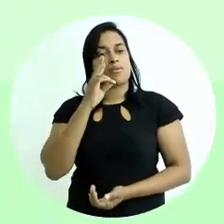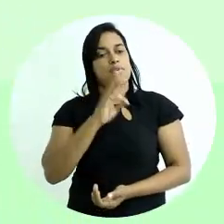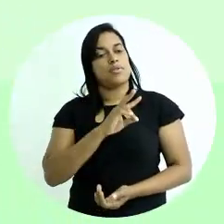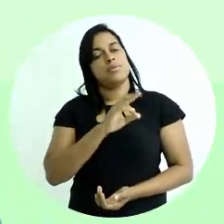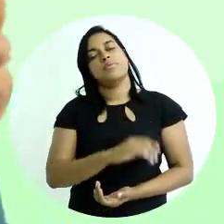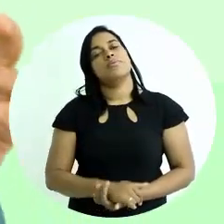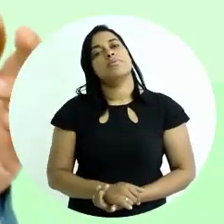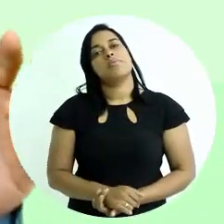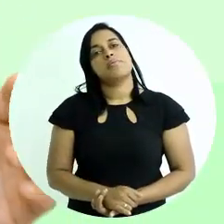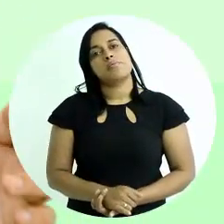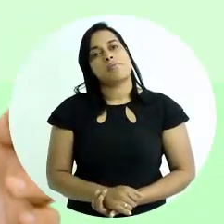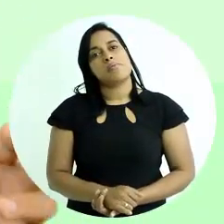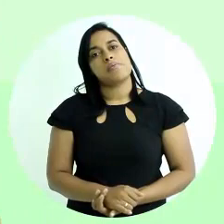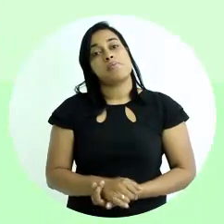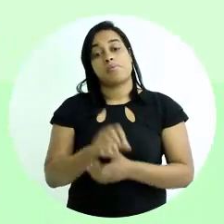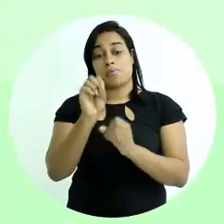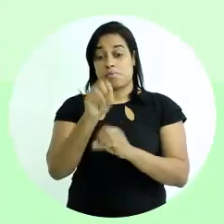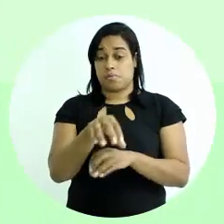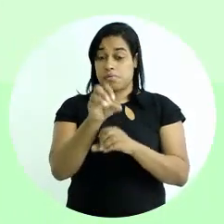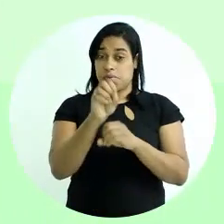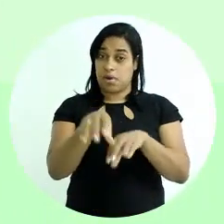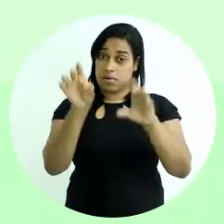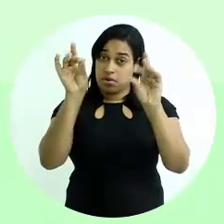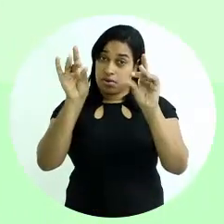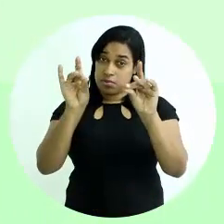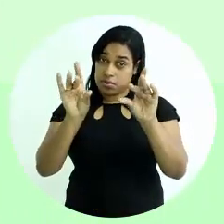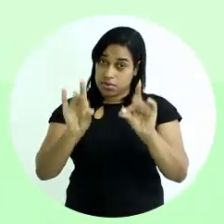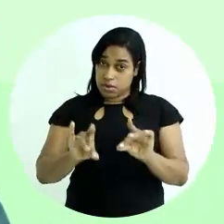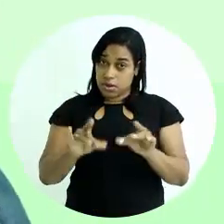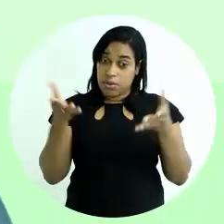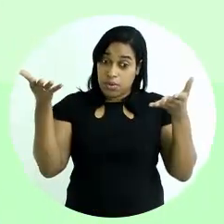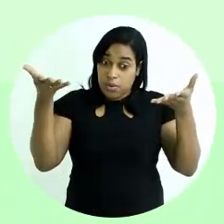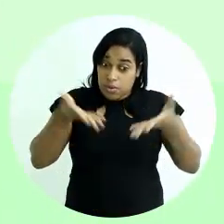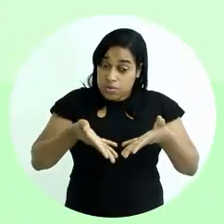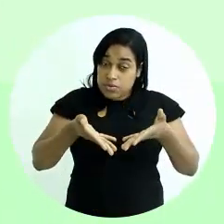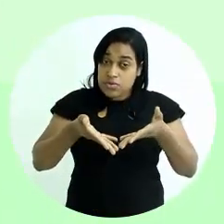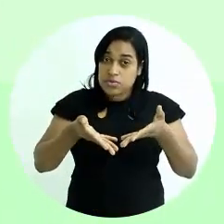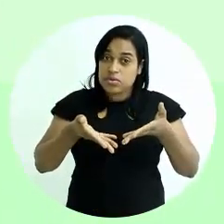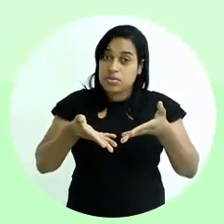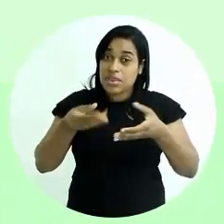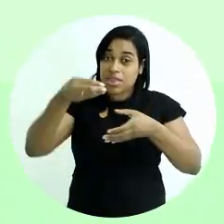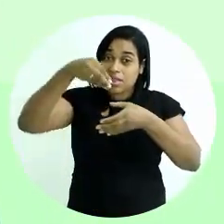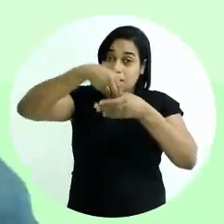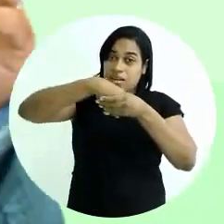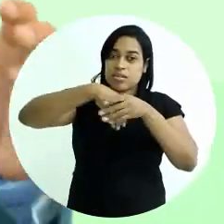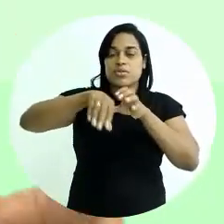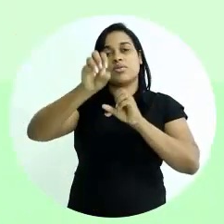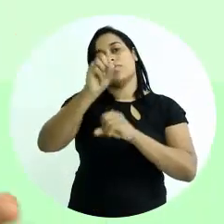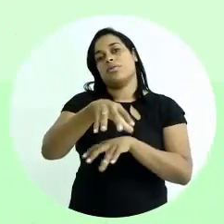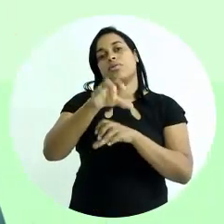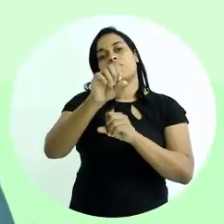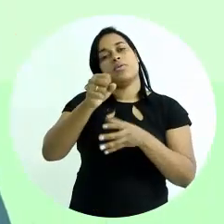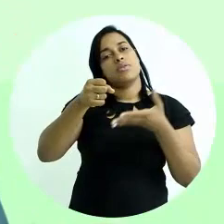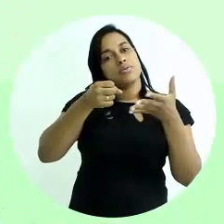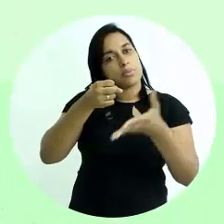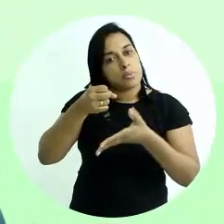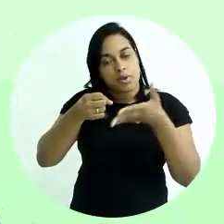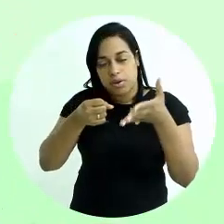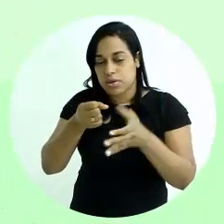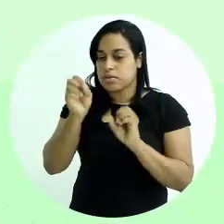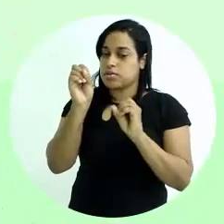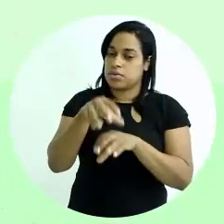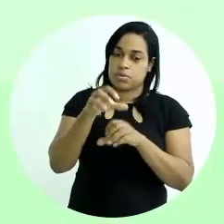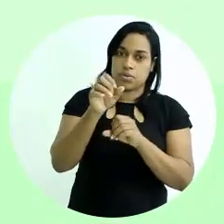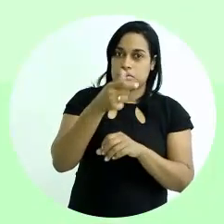então gente é a educação especial ela hoje está inserida na educação básica